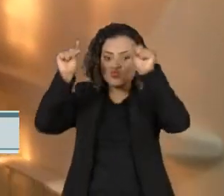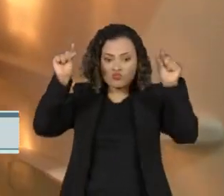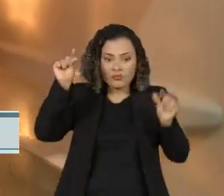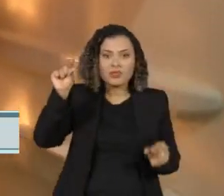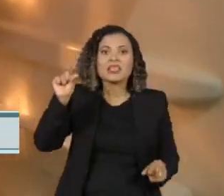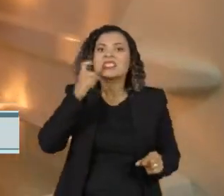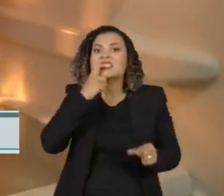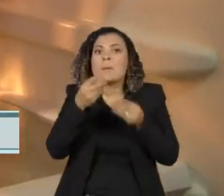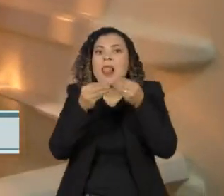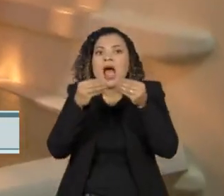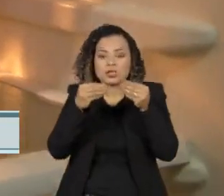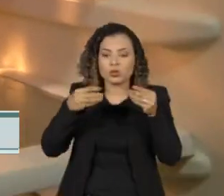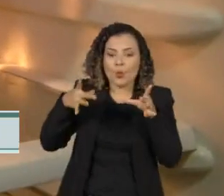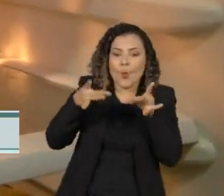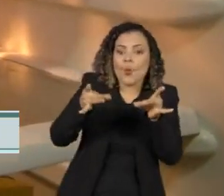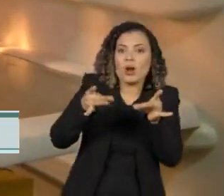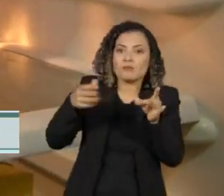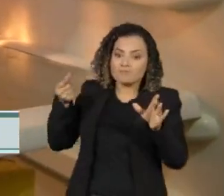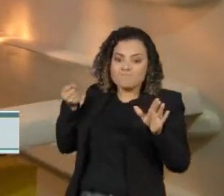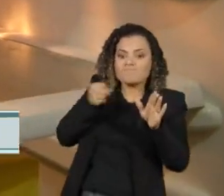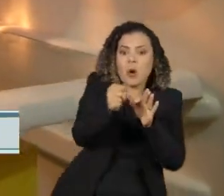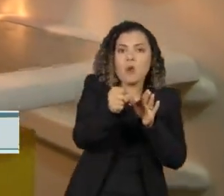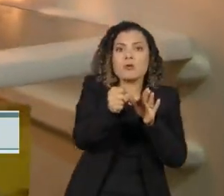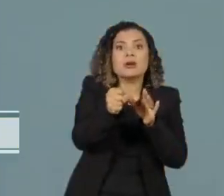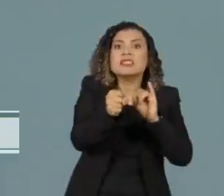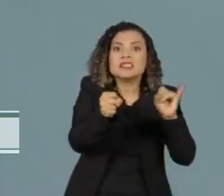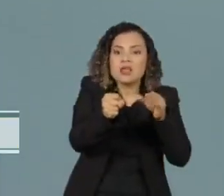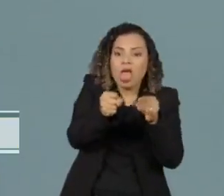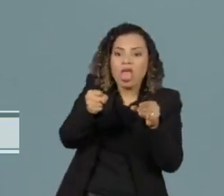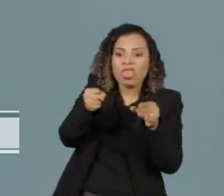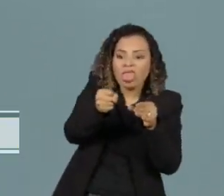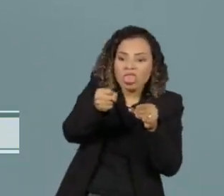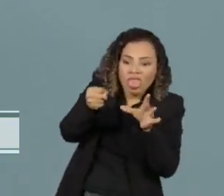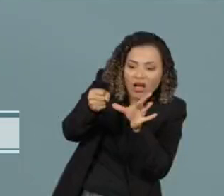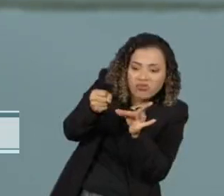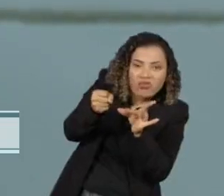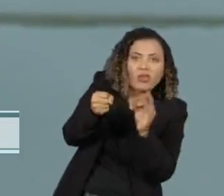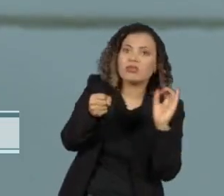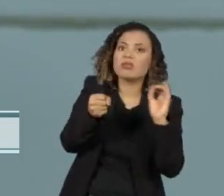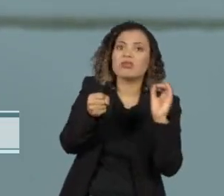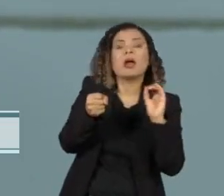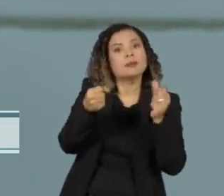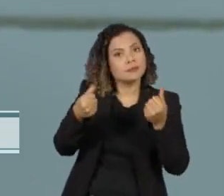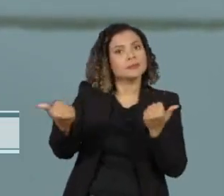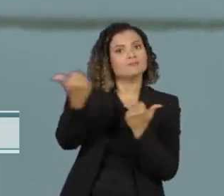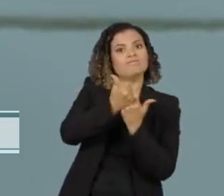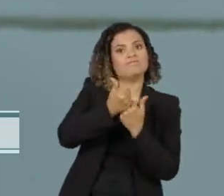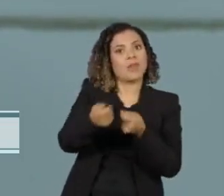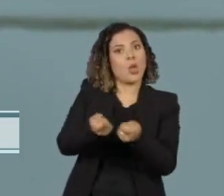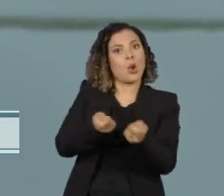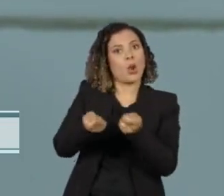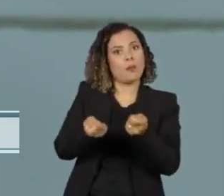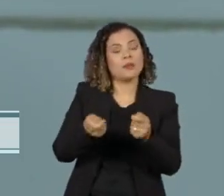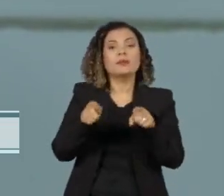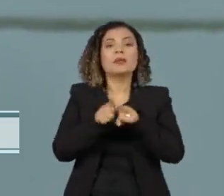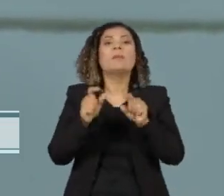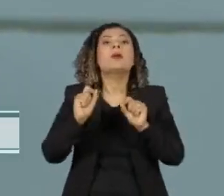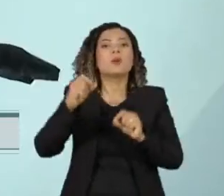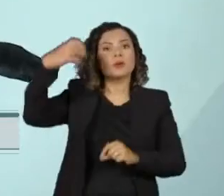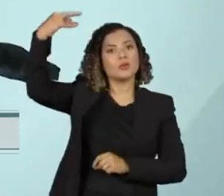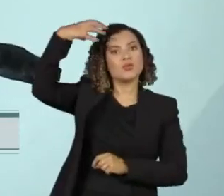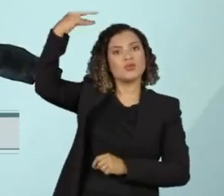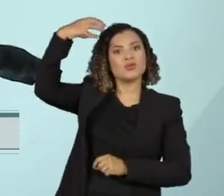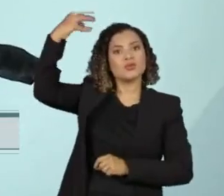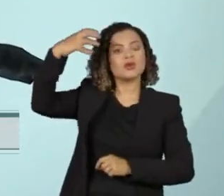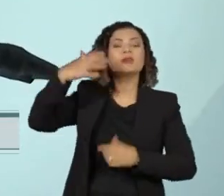bom estado, para manter a temperatura na parte interior. Outro aparelho que eleva a tarifa nesta época do ano é o chuveiro